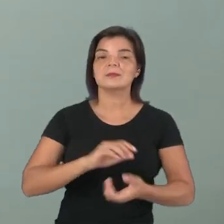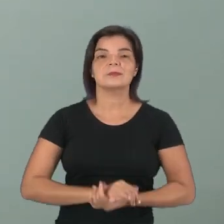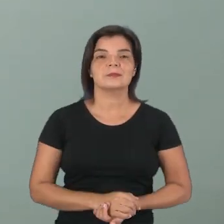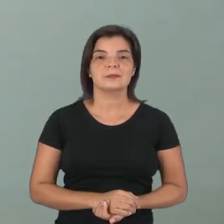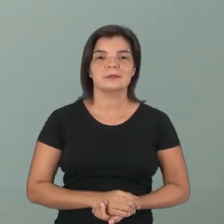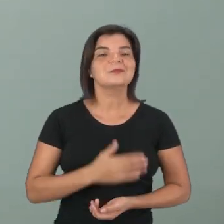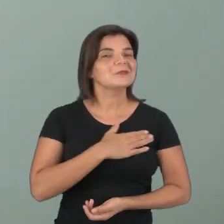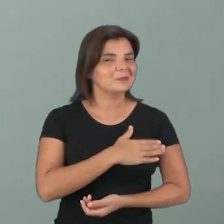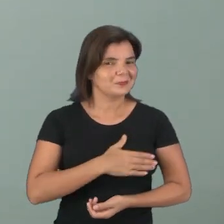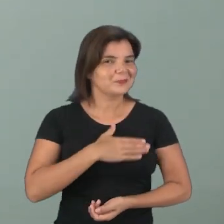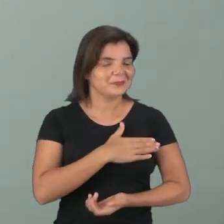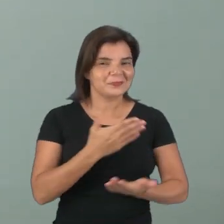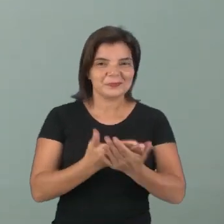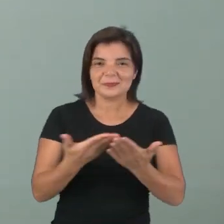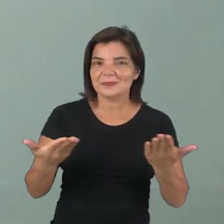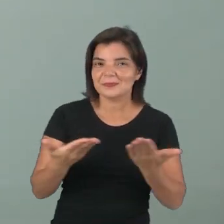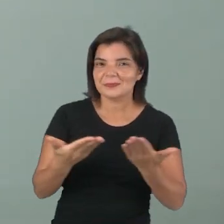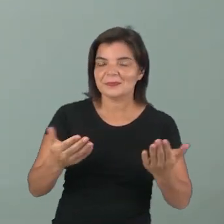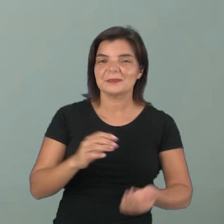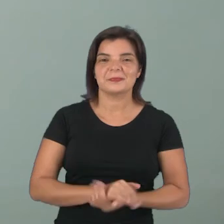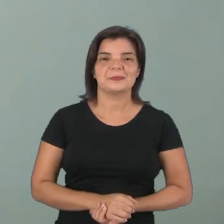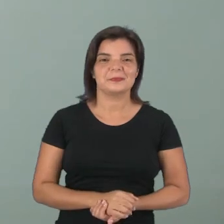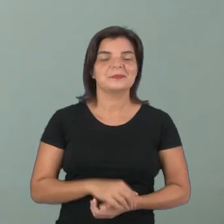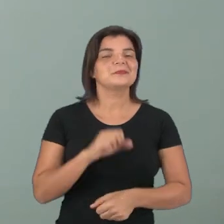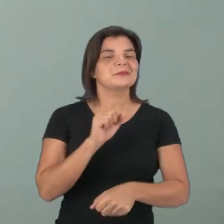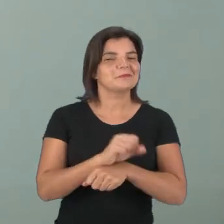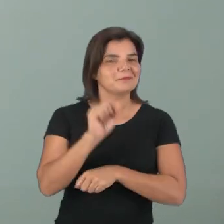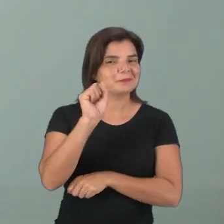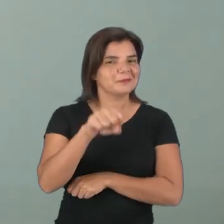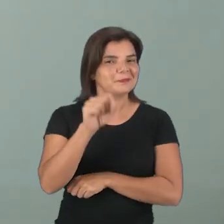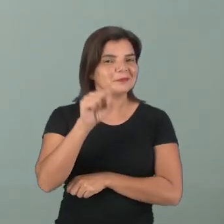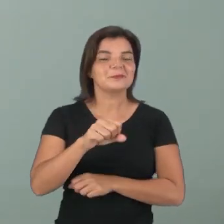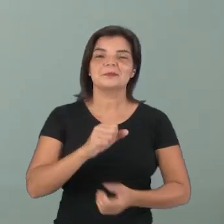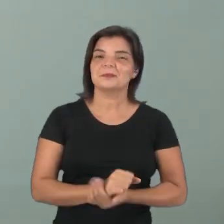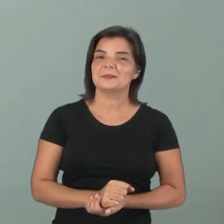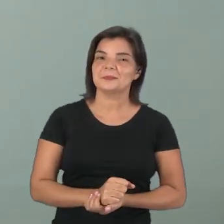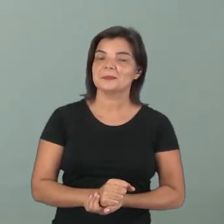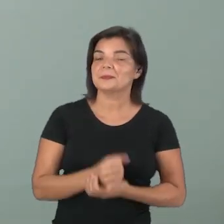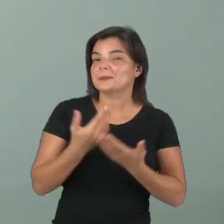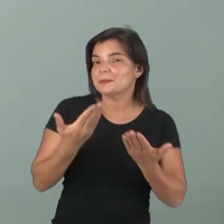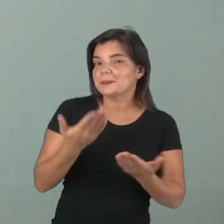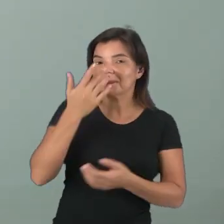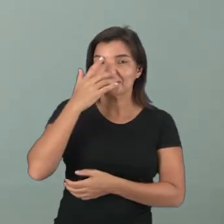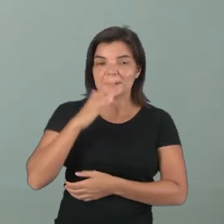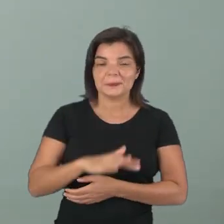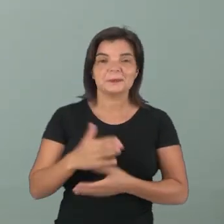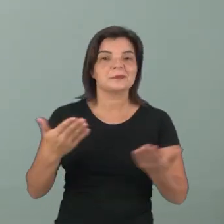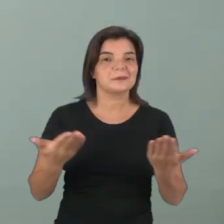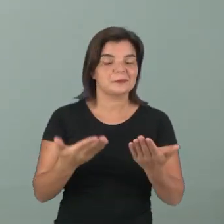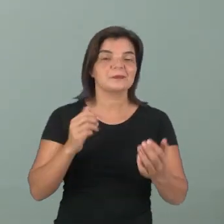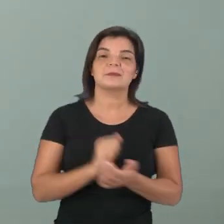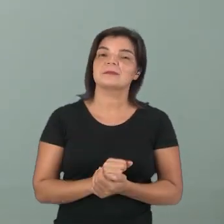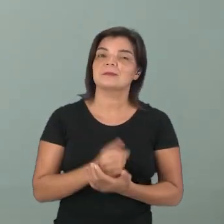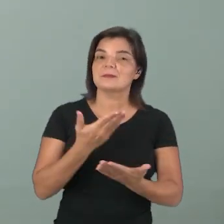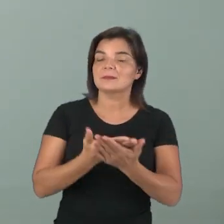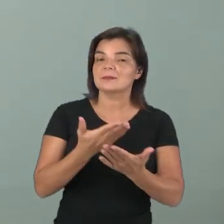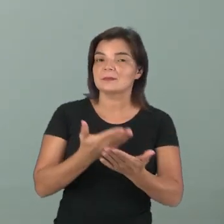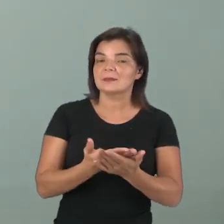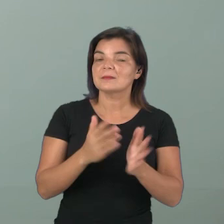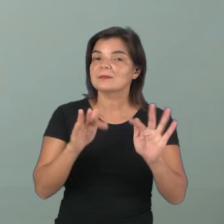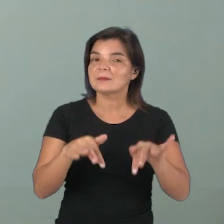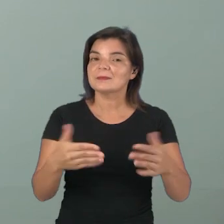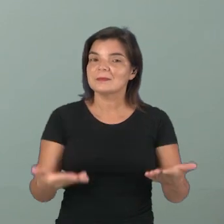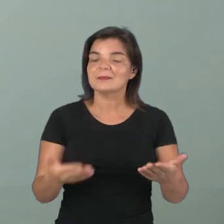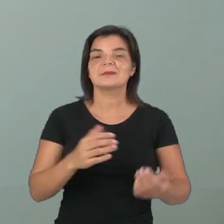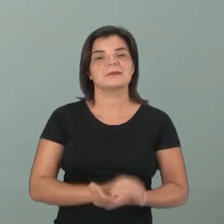casa. Gostaram da aula de hoje? Espero que sim! Muito bem, crianças, a nossa aula de hoje